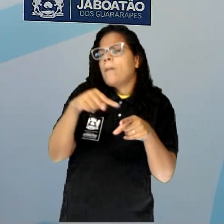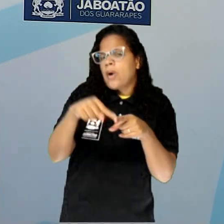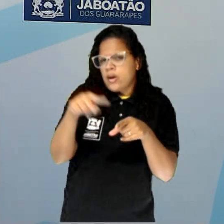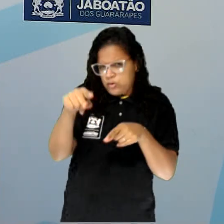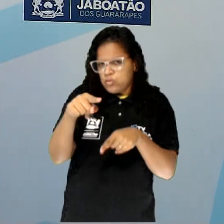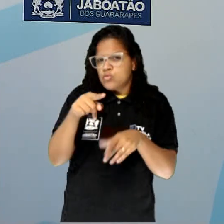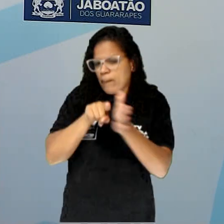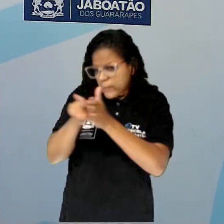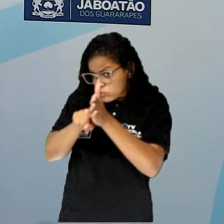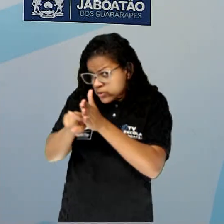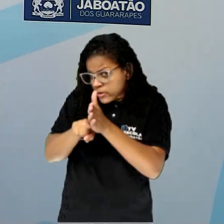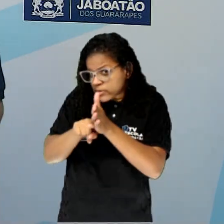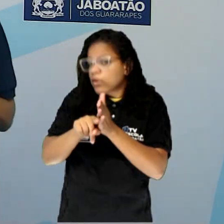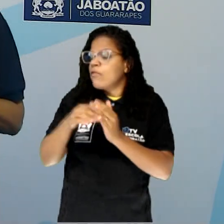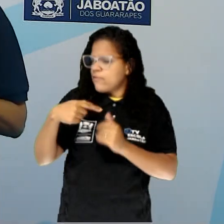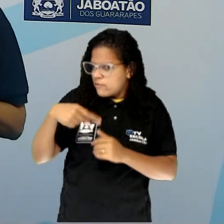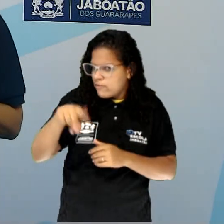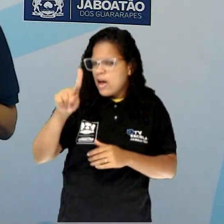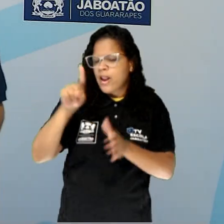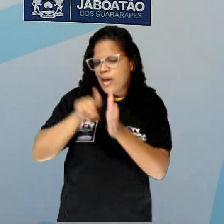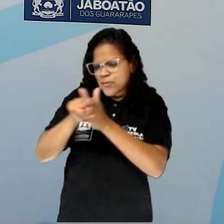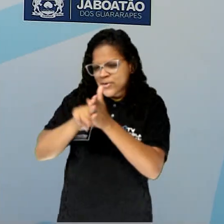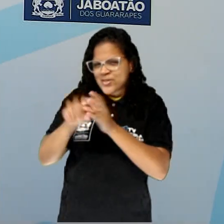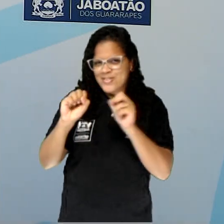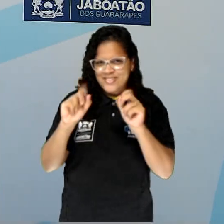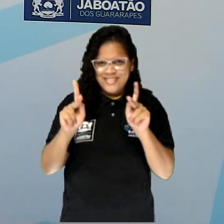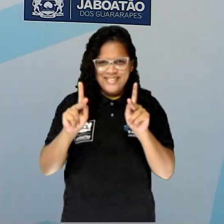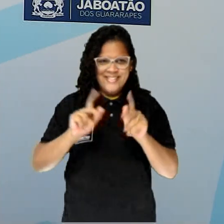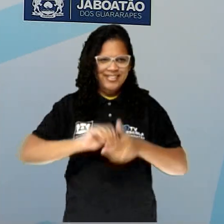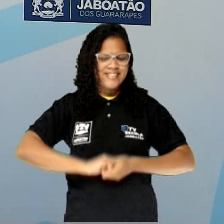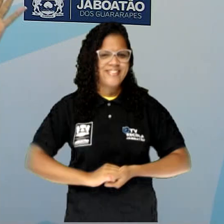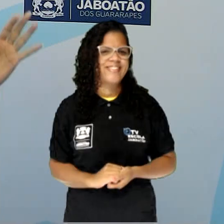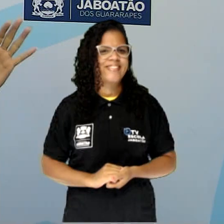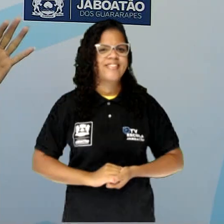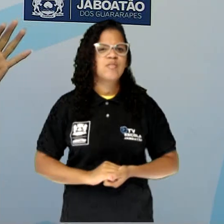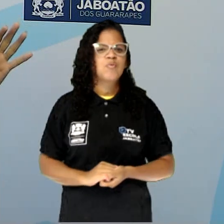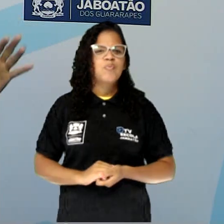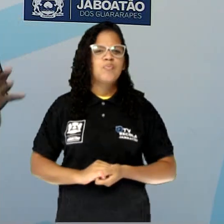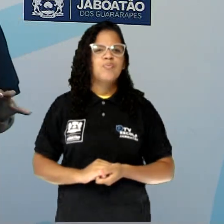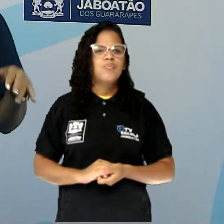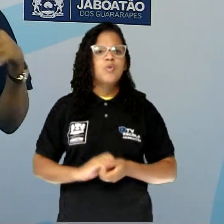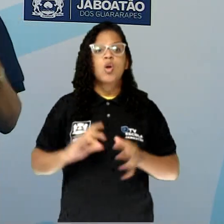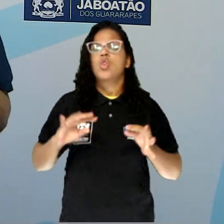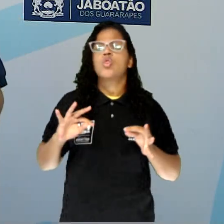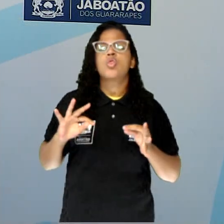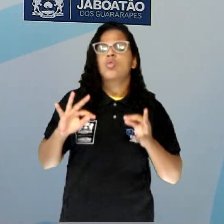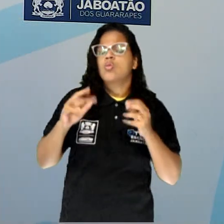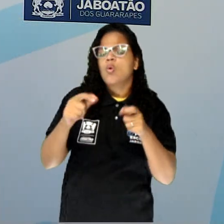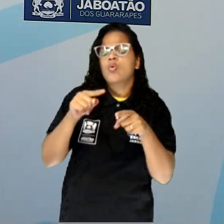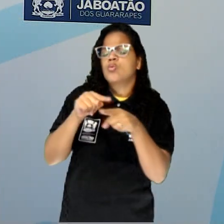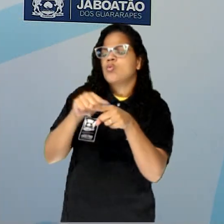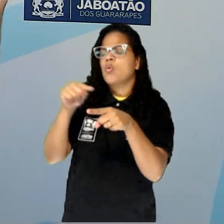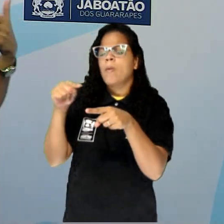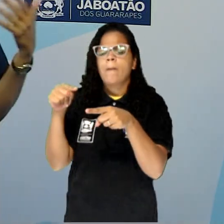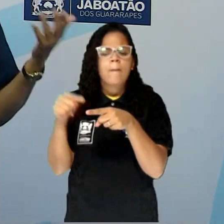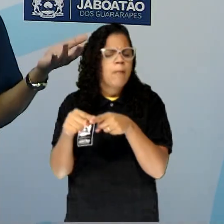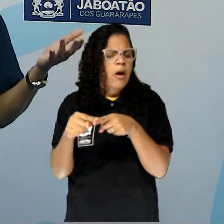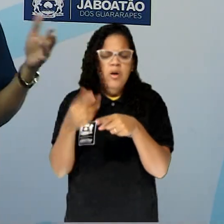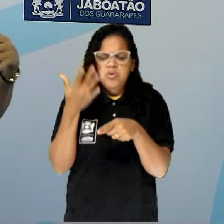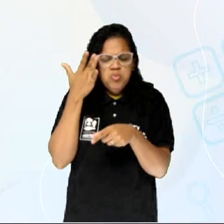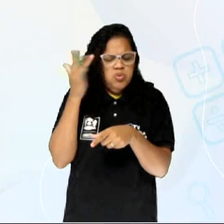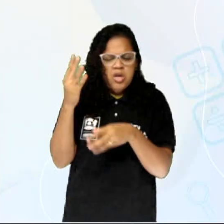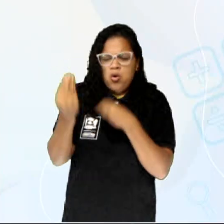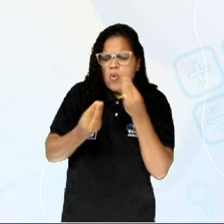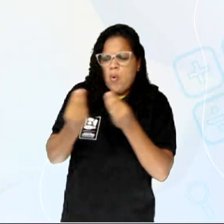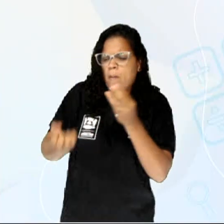saber? Dá uma pesquisada. Outra coisa, todo bairro seja lá como ele tiver sido fundado,